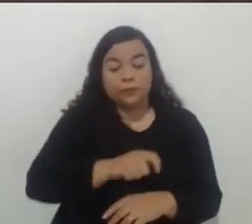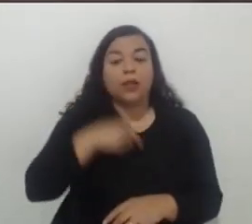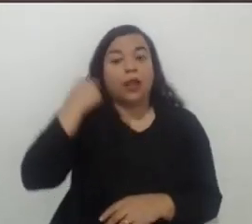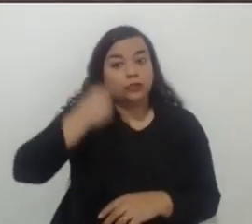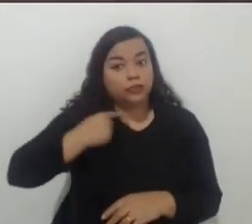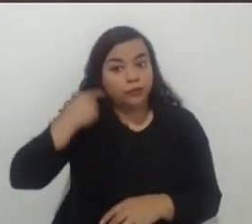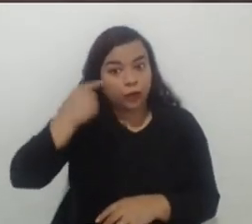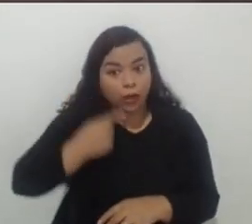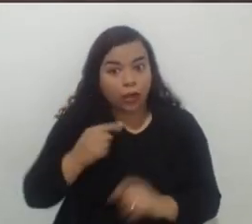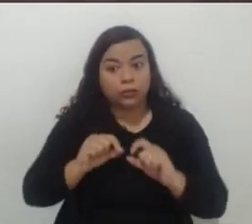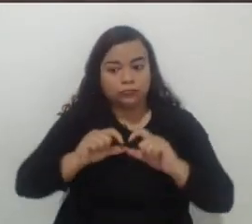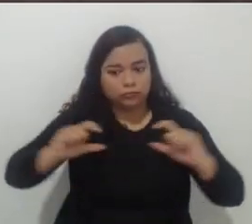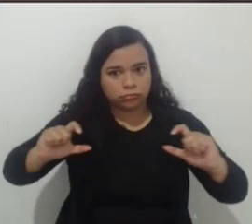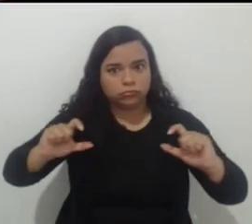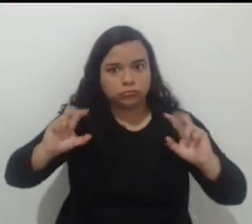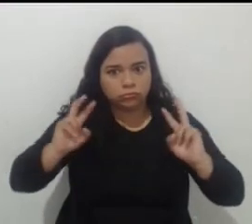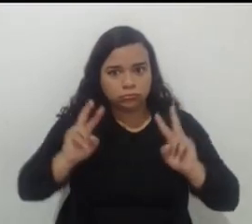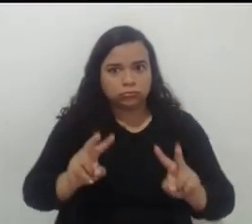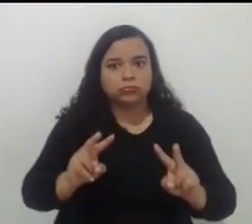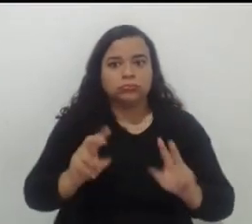aí entre parênteses,